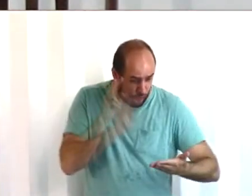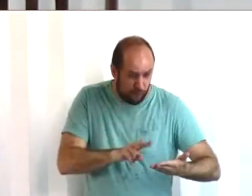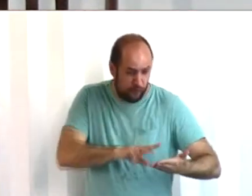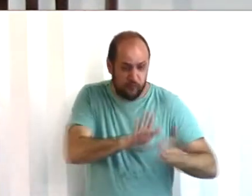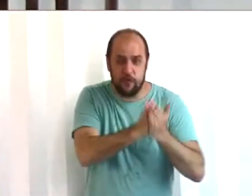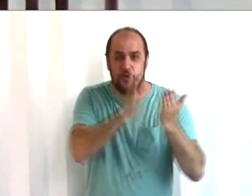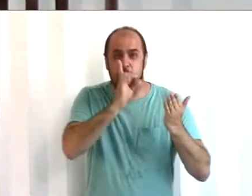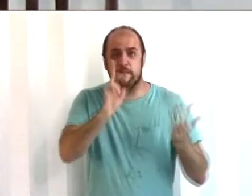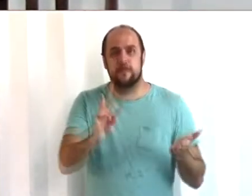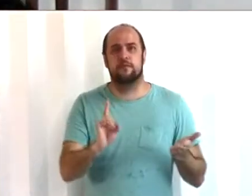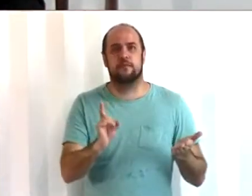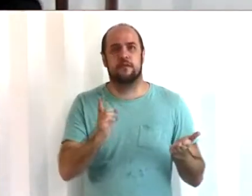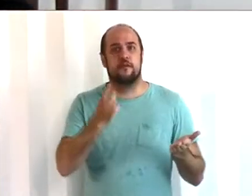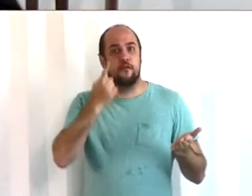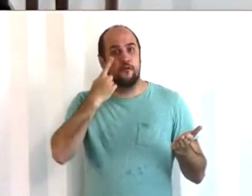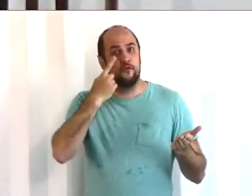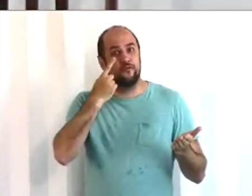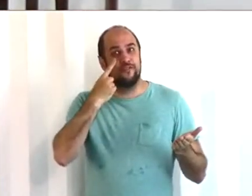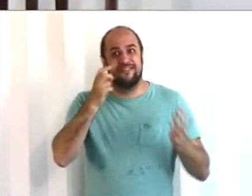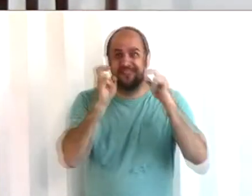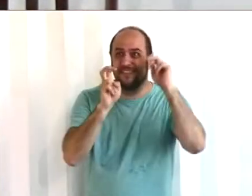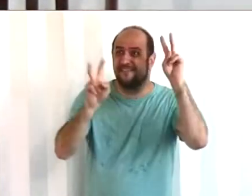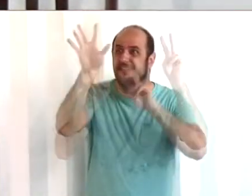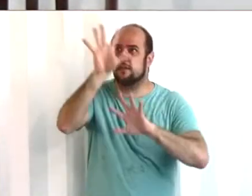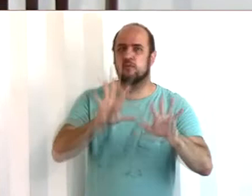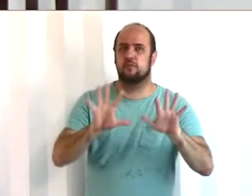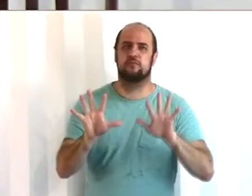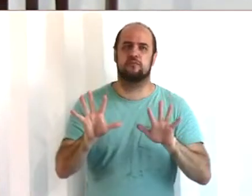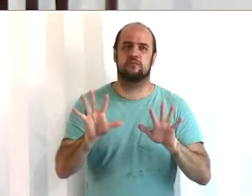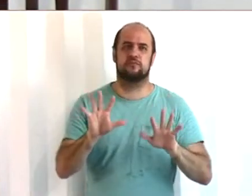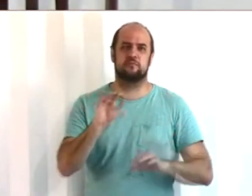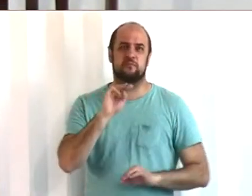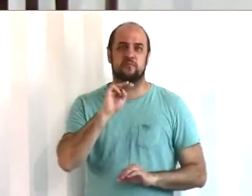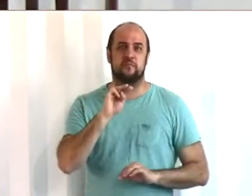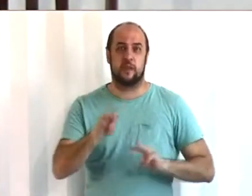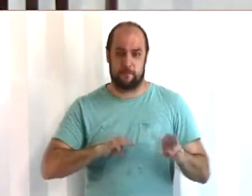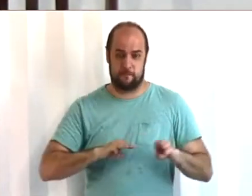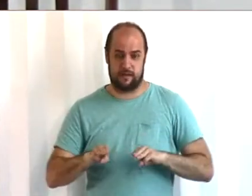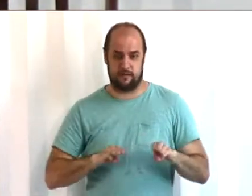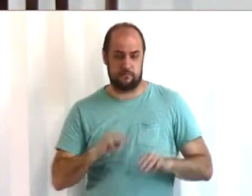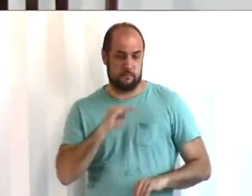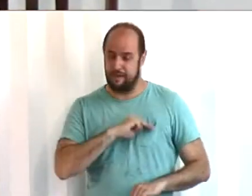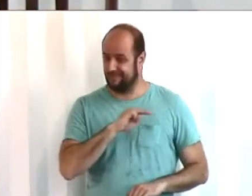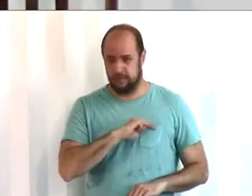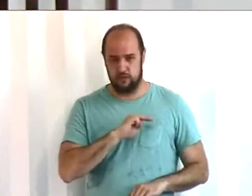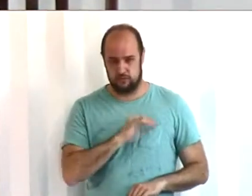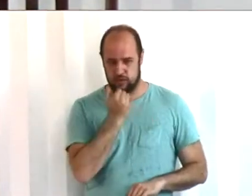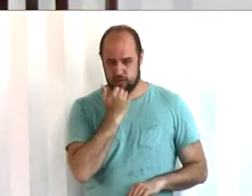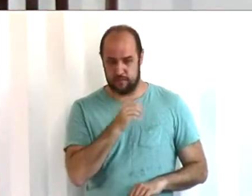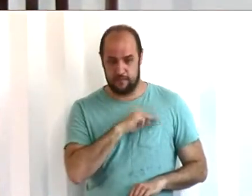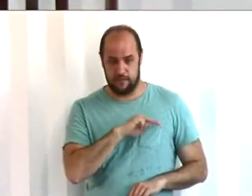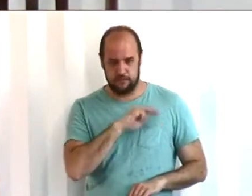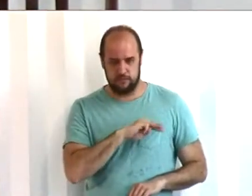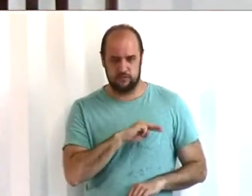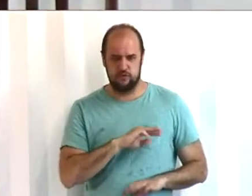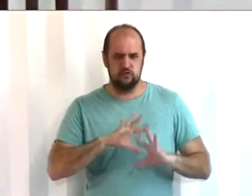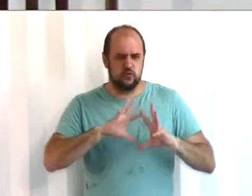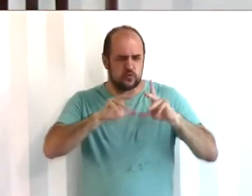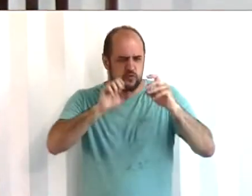uma referência à missão. Mateus 28, 18 a 20, toda autoridade me foi dada nos céus e na terra. Por